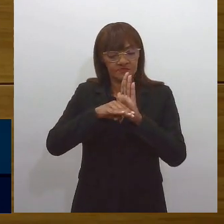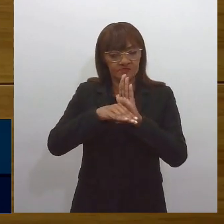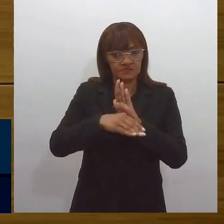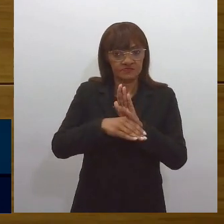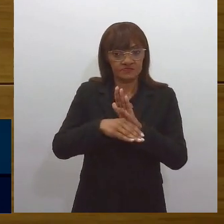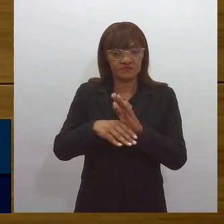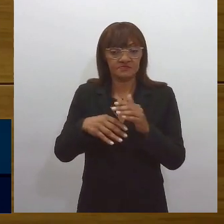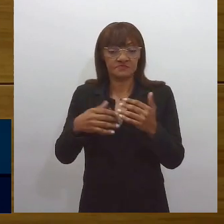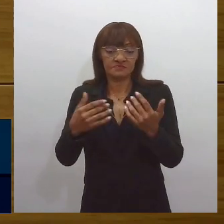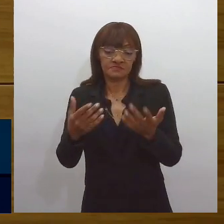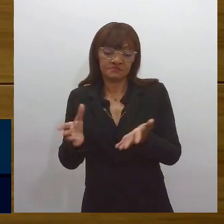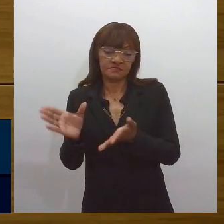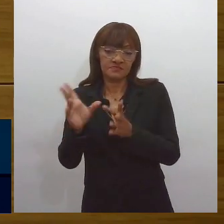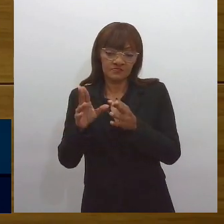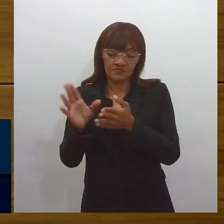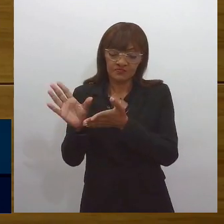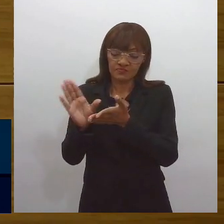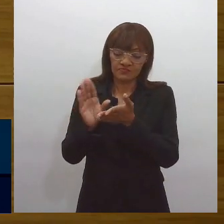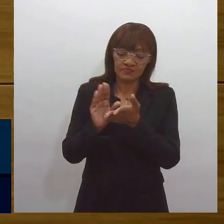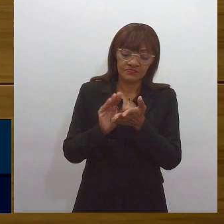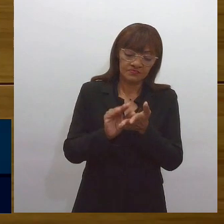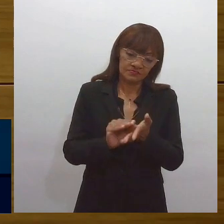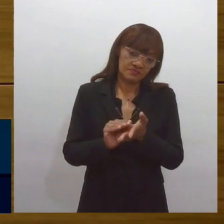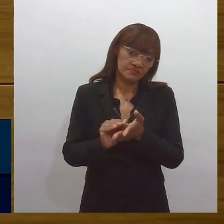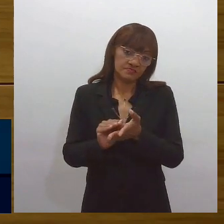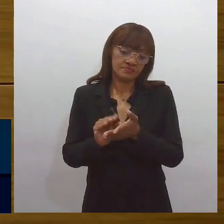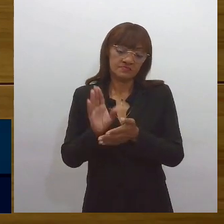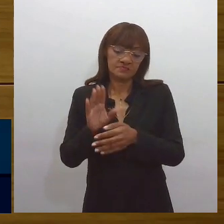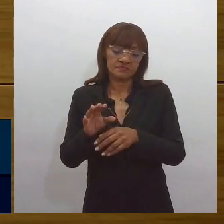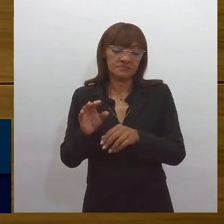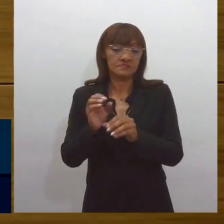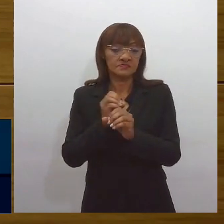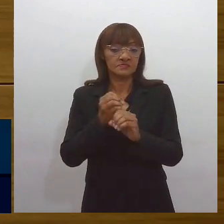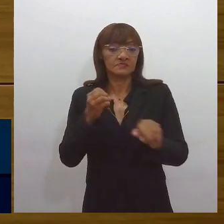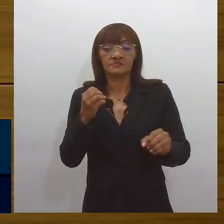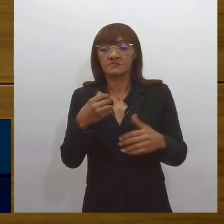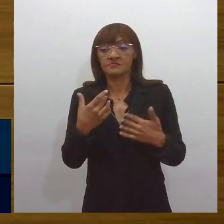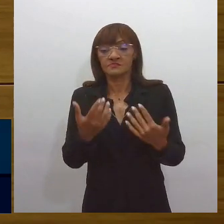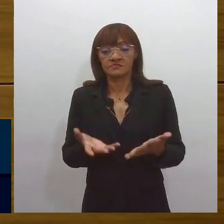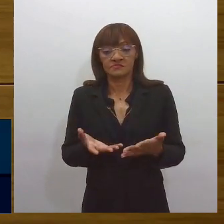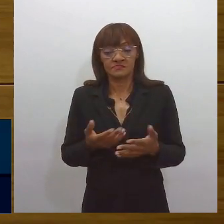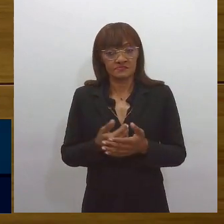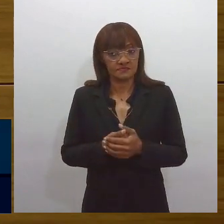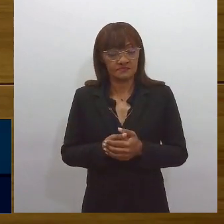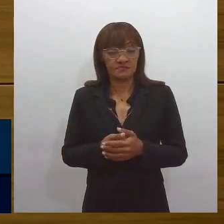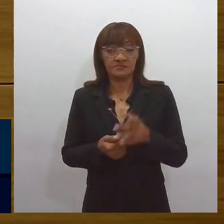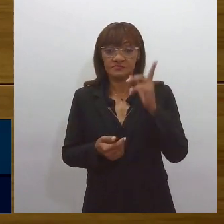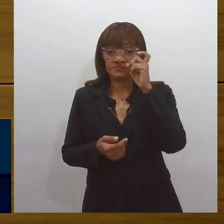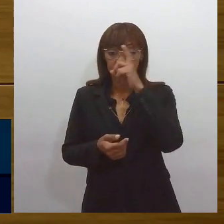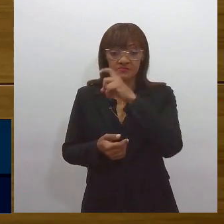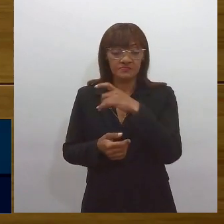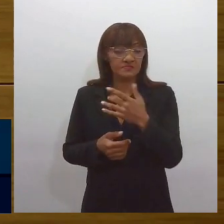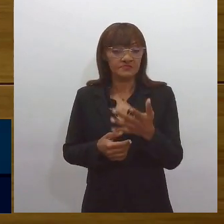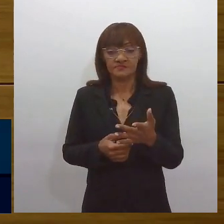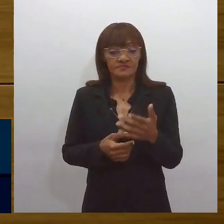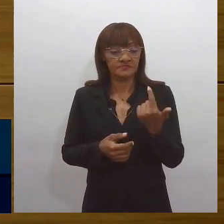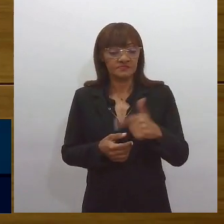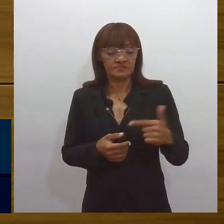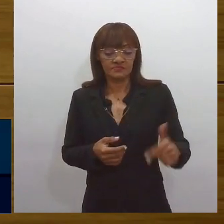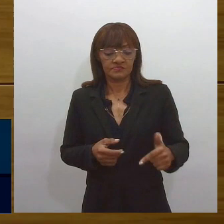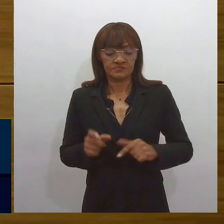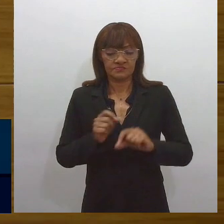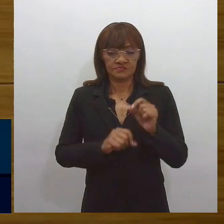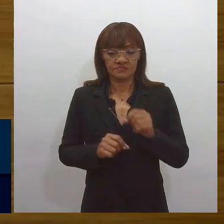eh afetando o mercado então você não demandava novos profissionais e e